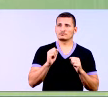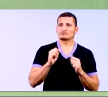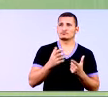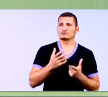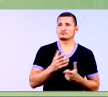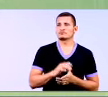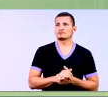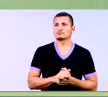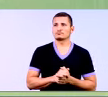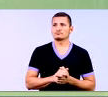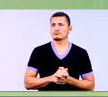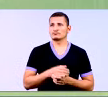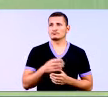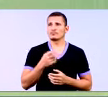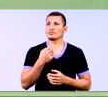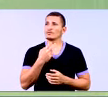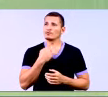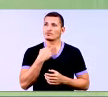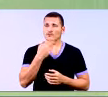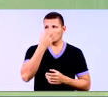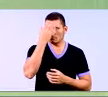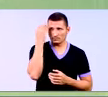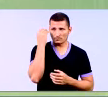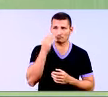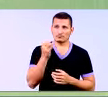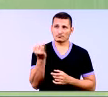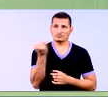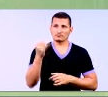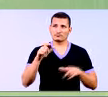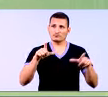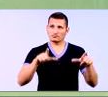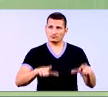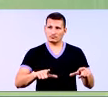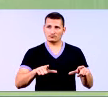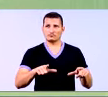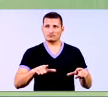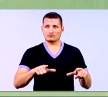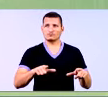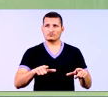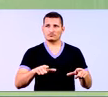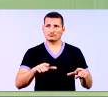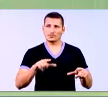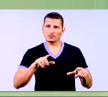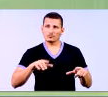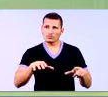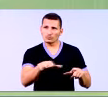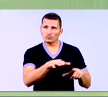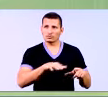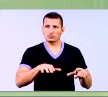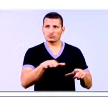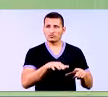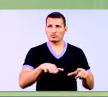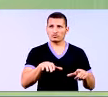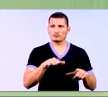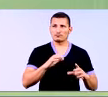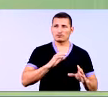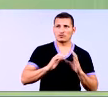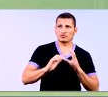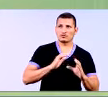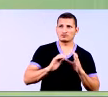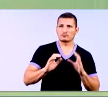da importância dessa placa-mãe, de todos esses componentes que tem para que a máquina funcione da melhor forma possível e aumentar o desempenho